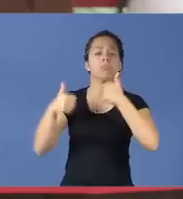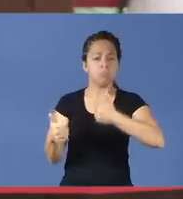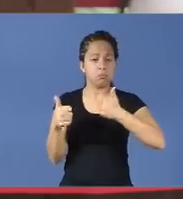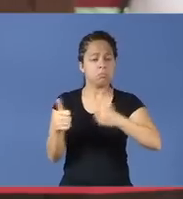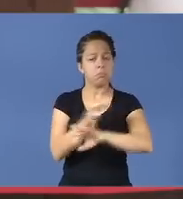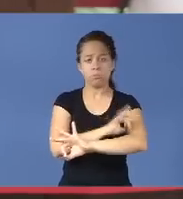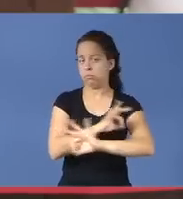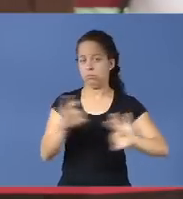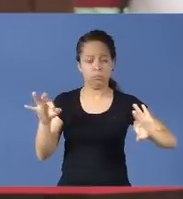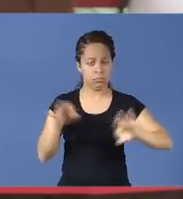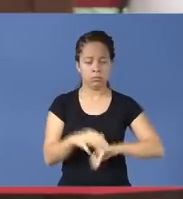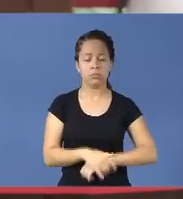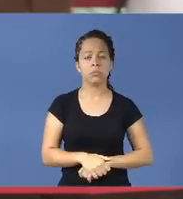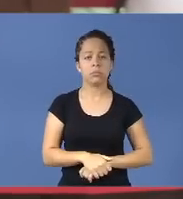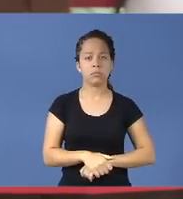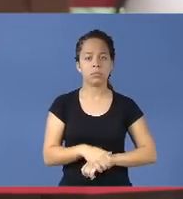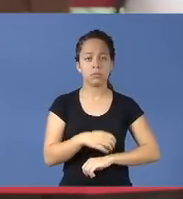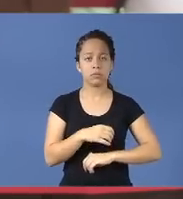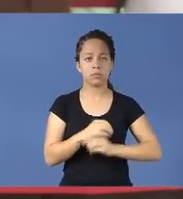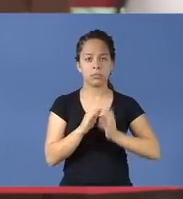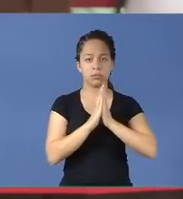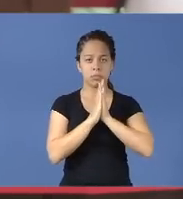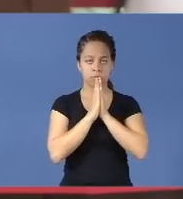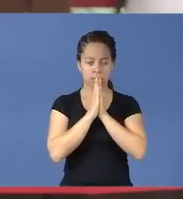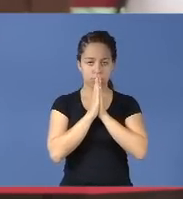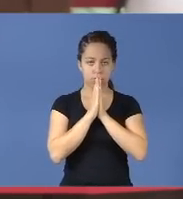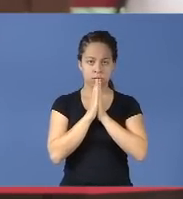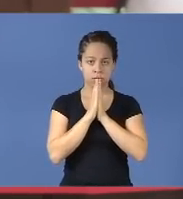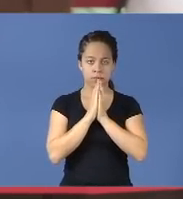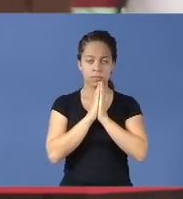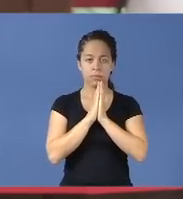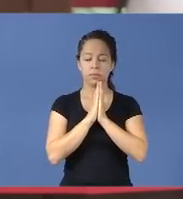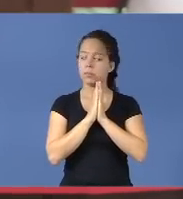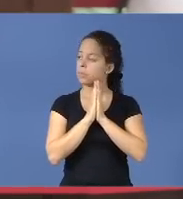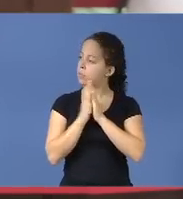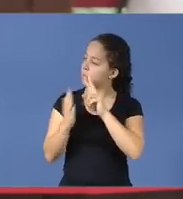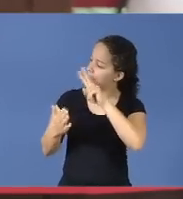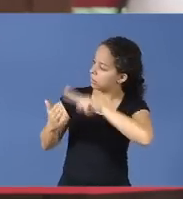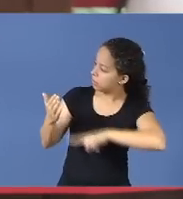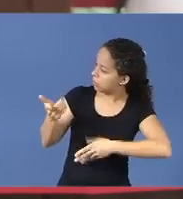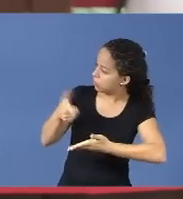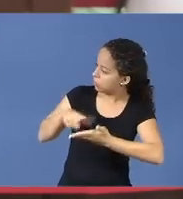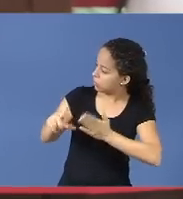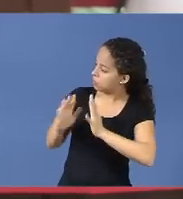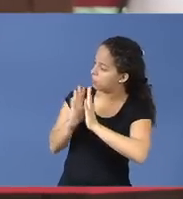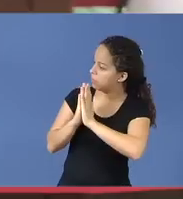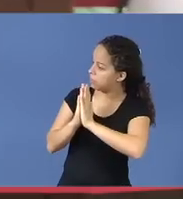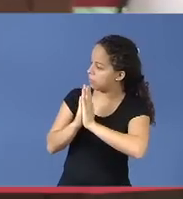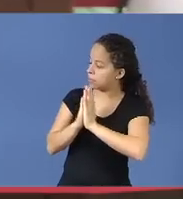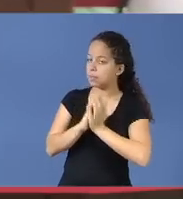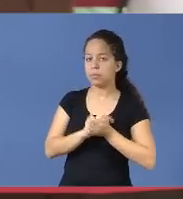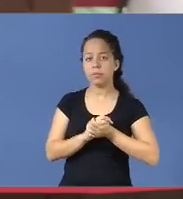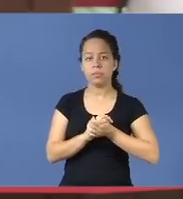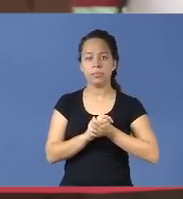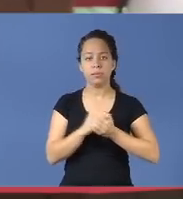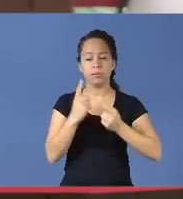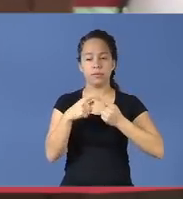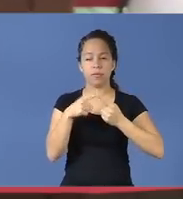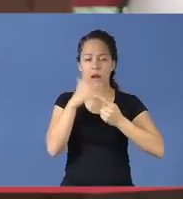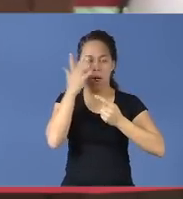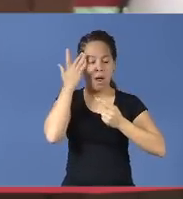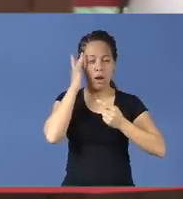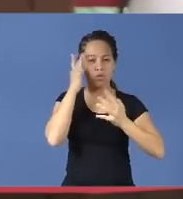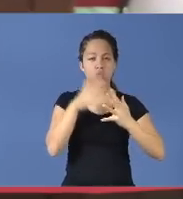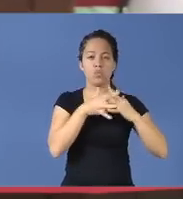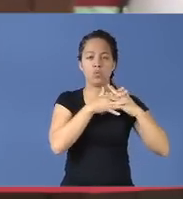lá. Irmã, faz favor, lê outra vez, porque tem uma turma que eu acho que eu estou fazendo confusão, então os